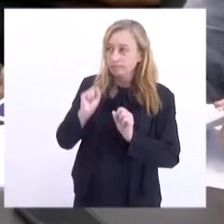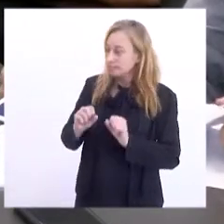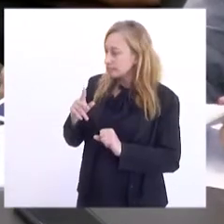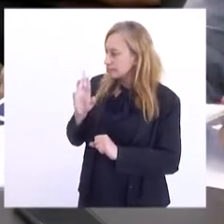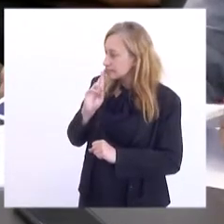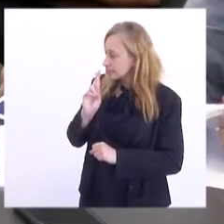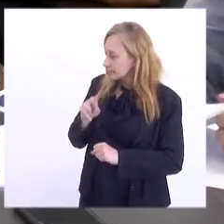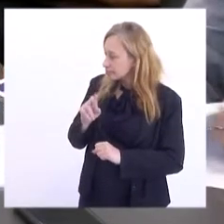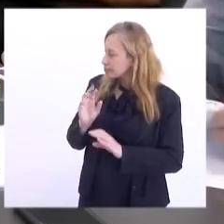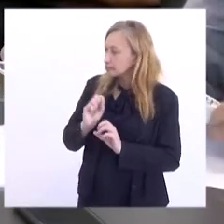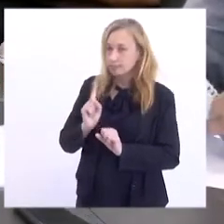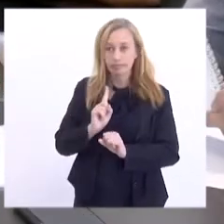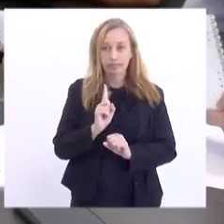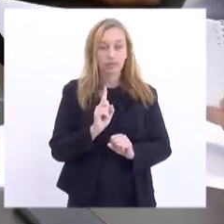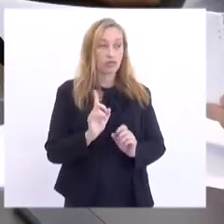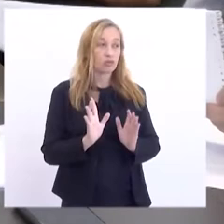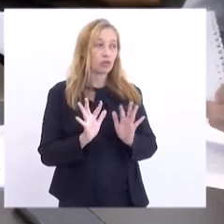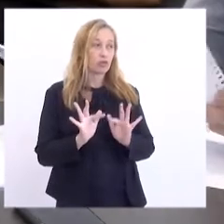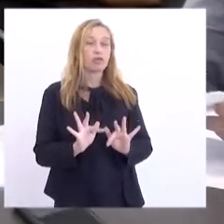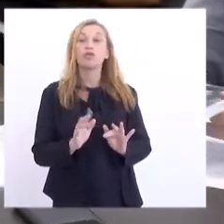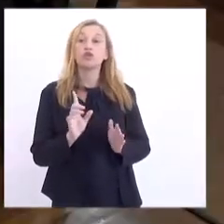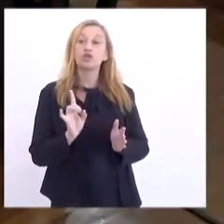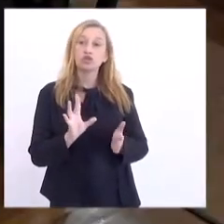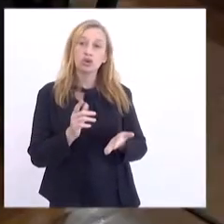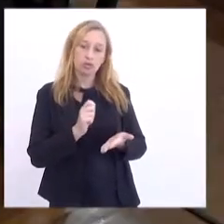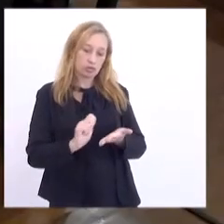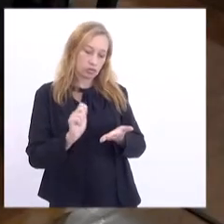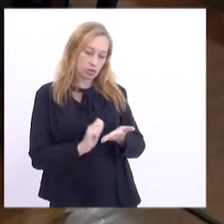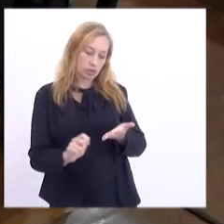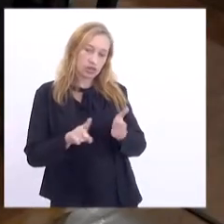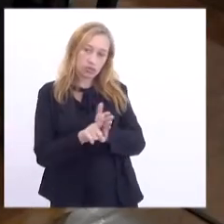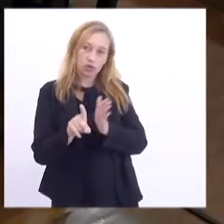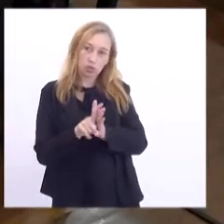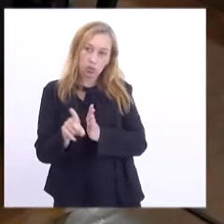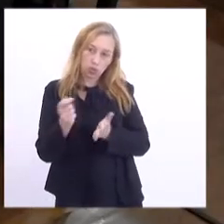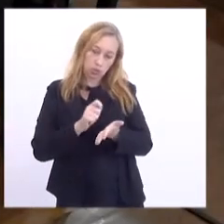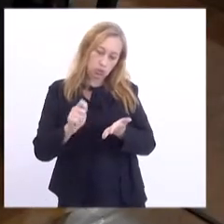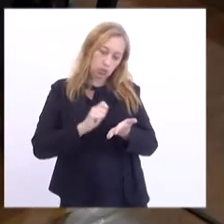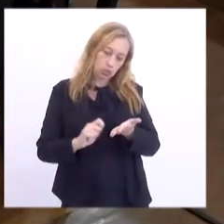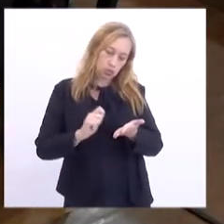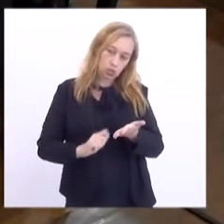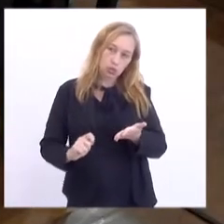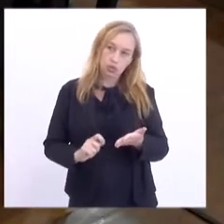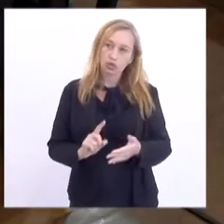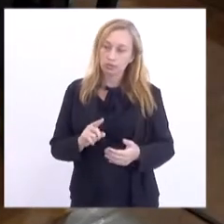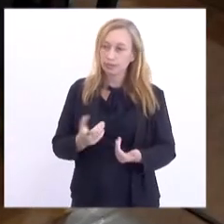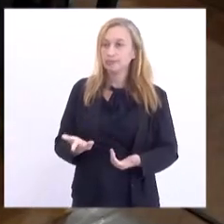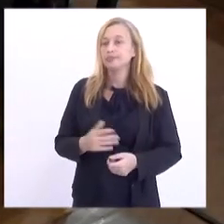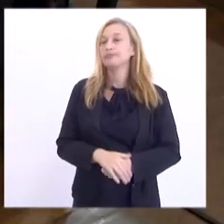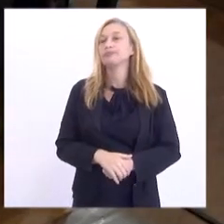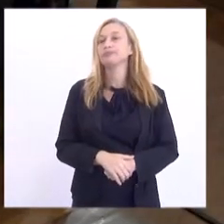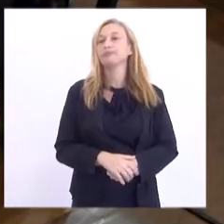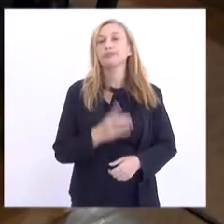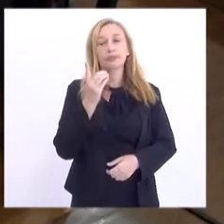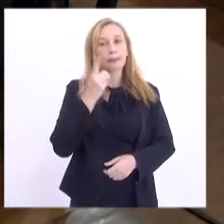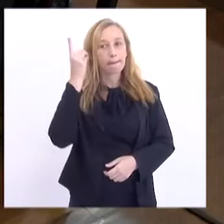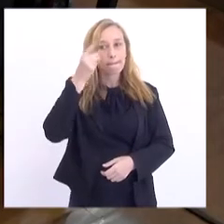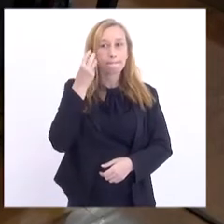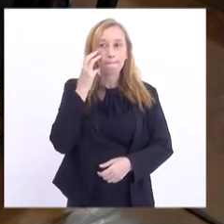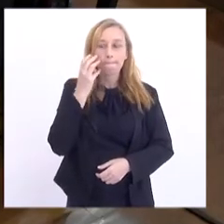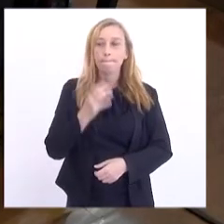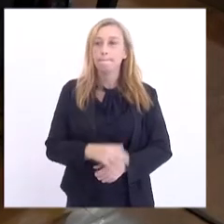eu vou fechar as perguntas Eu Tô anotando aqui tá e por favor Deputado